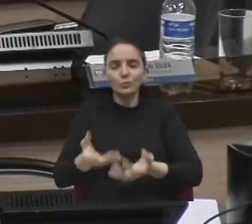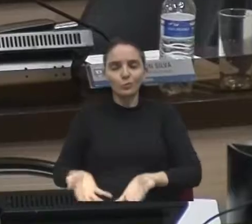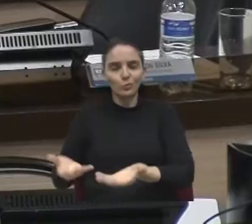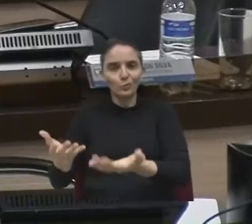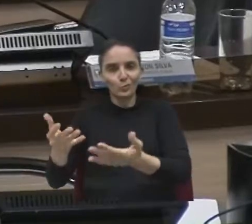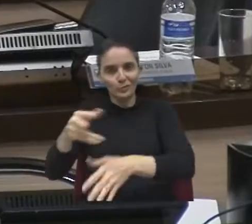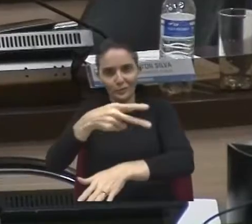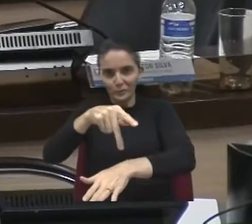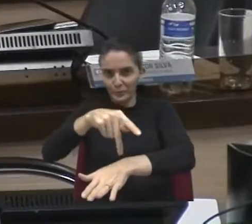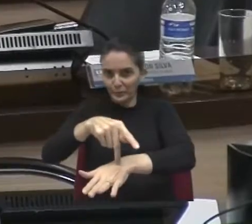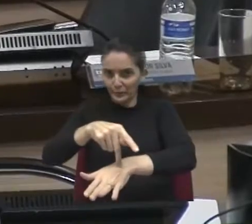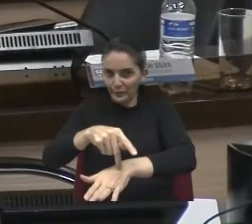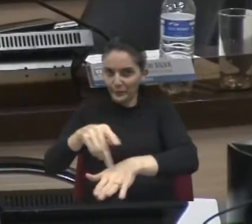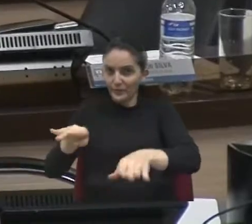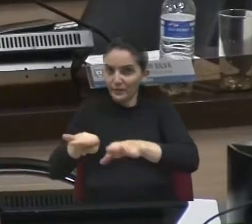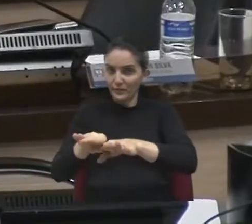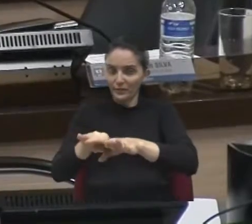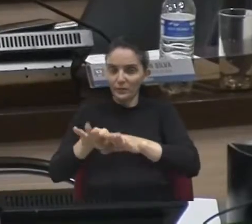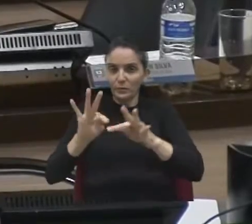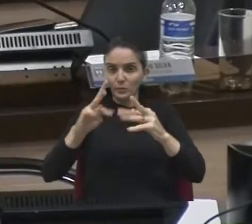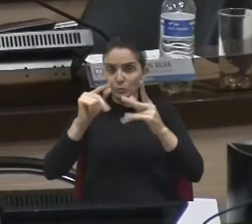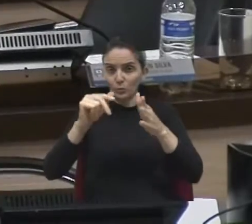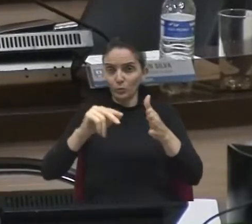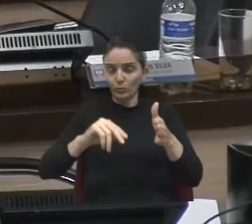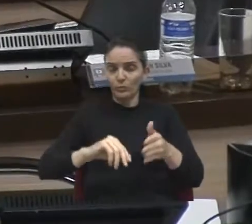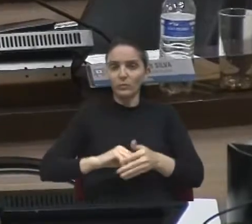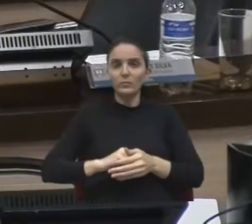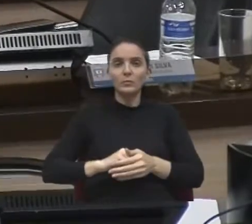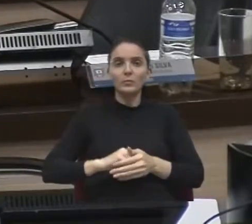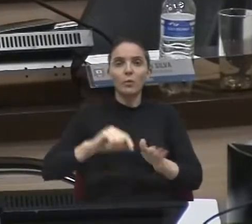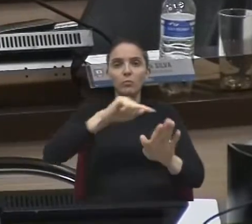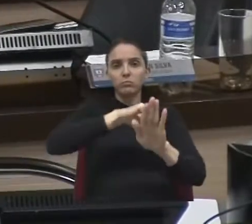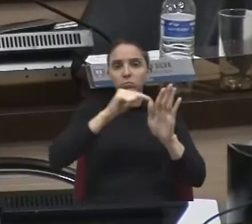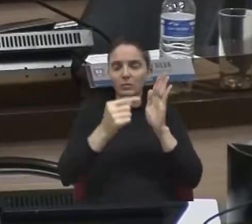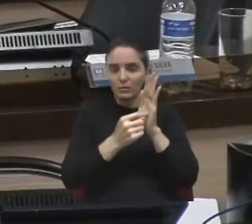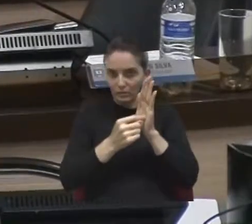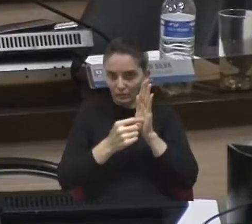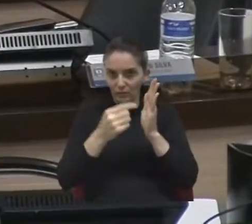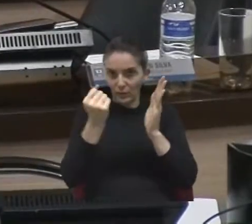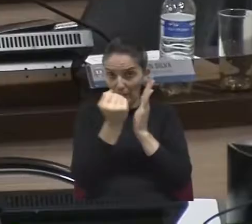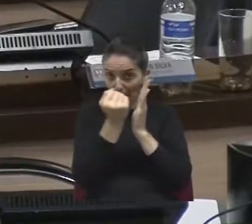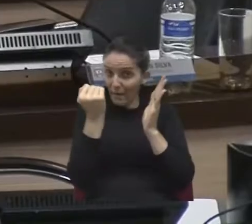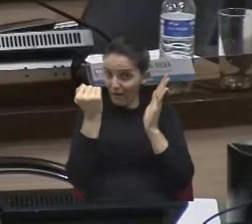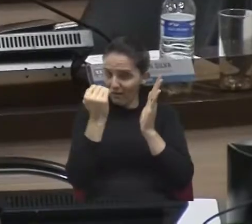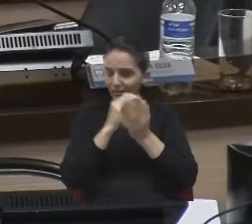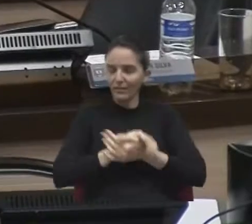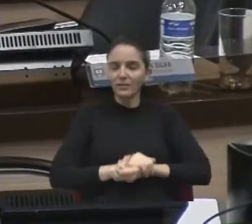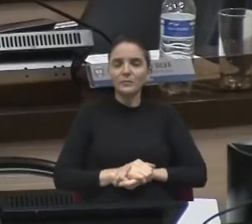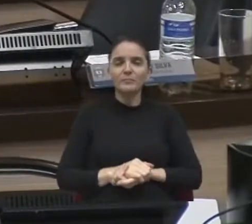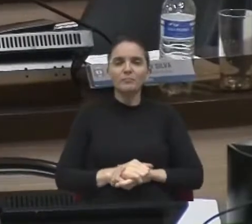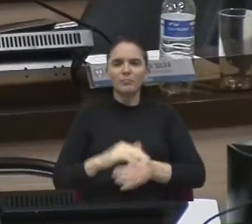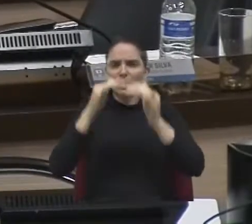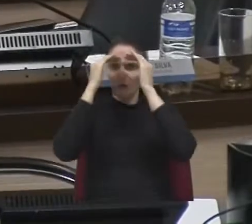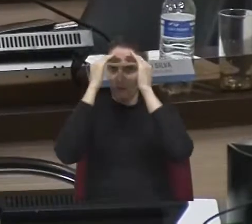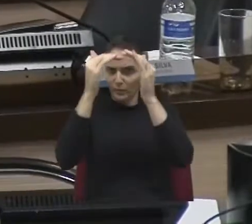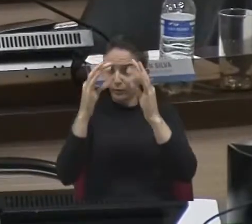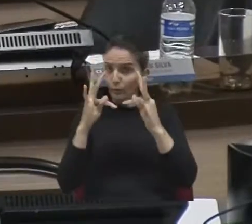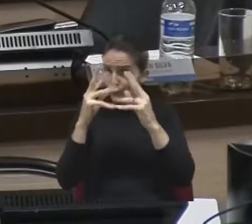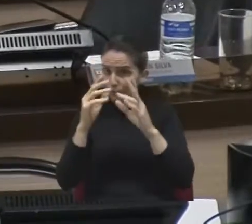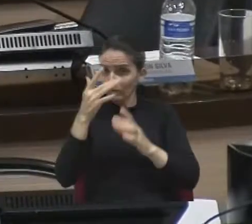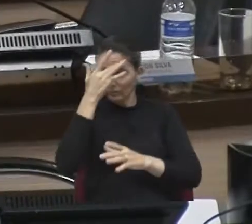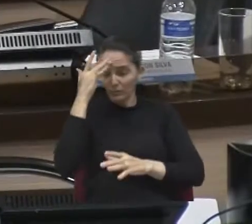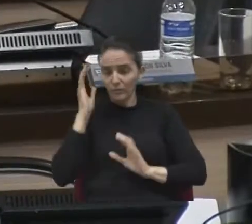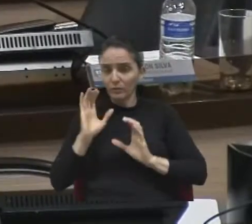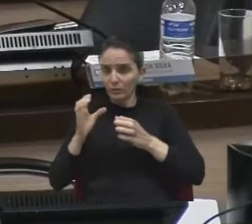seus símbolos, bem como respeitá-lo e auxiliá-lo aos seus integrantes, além de realizar e apoiar